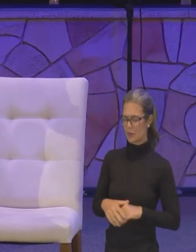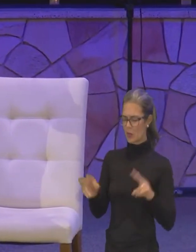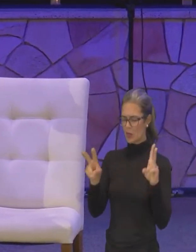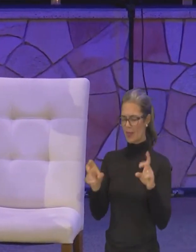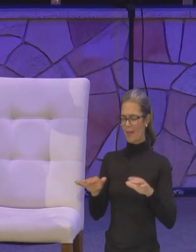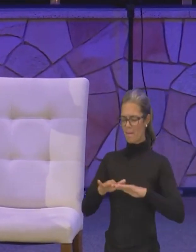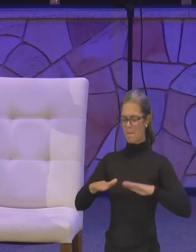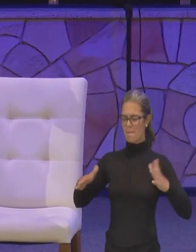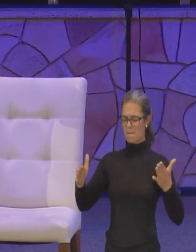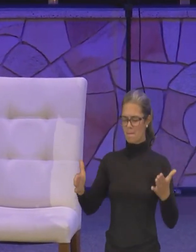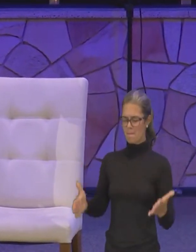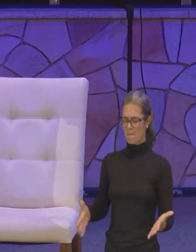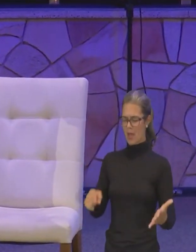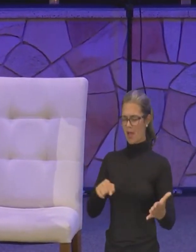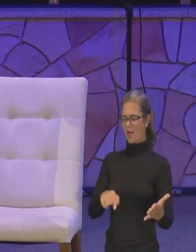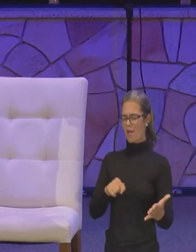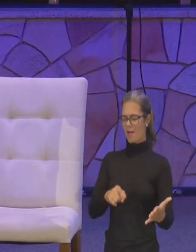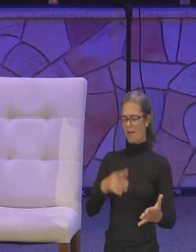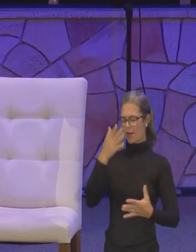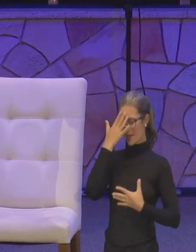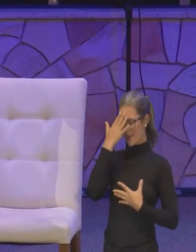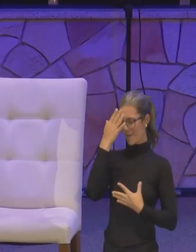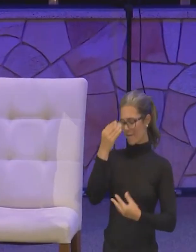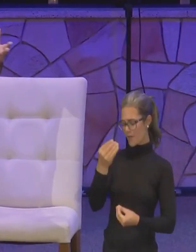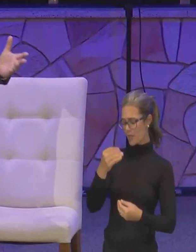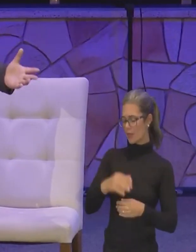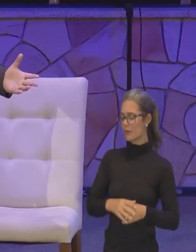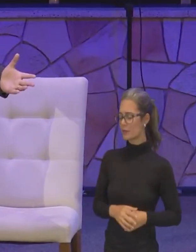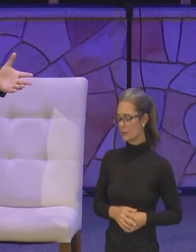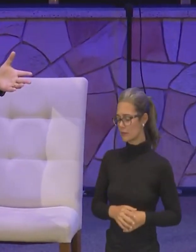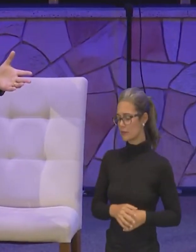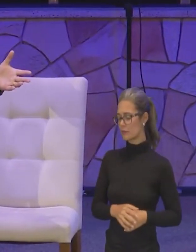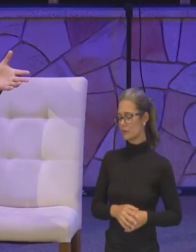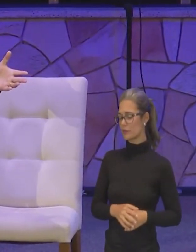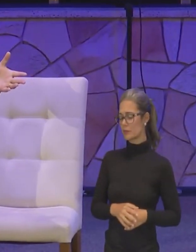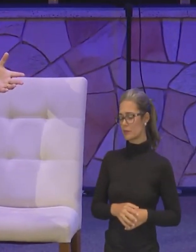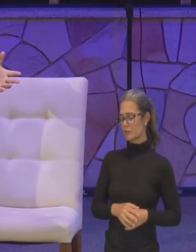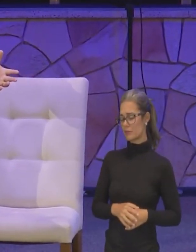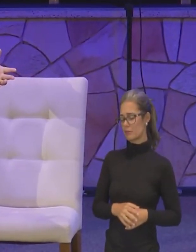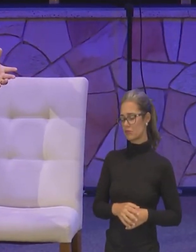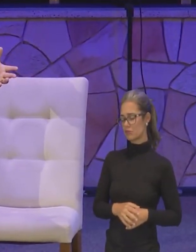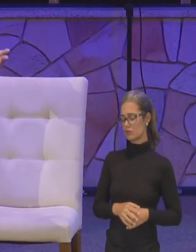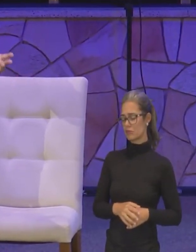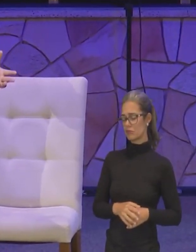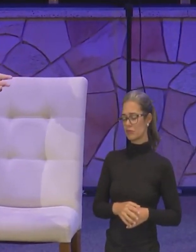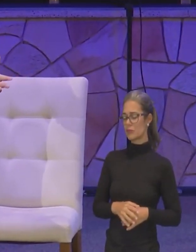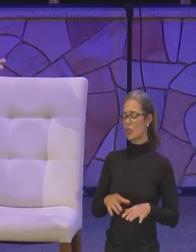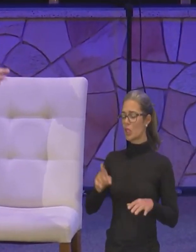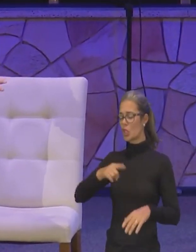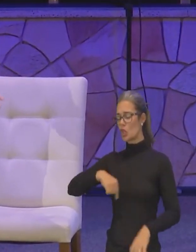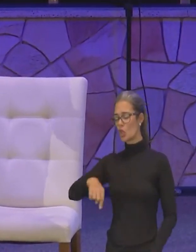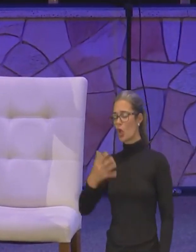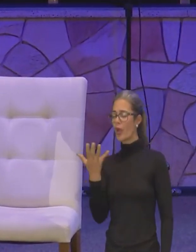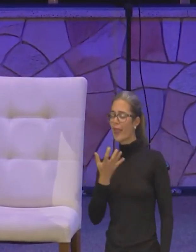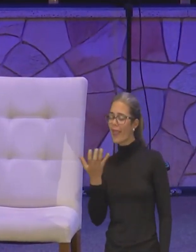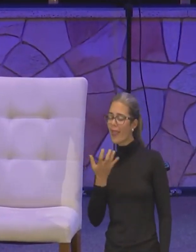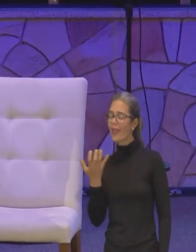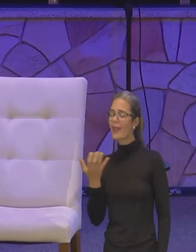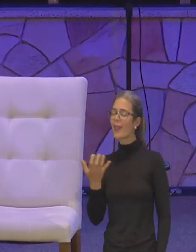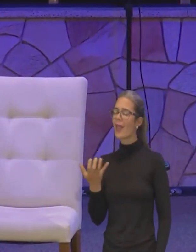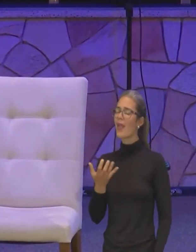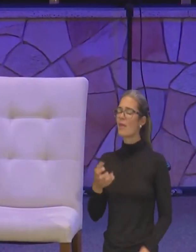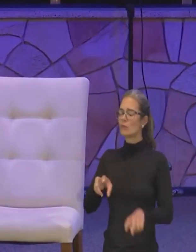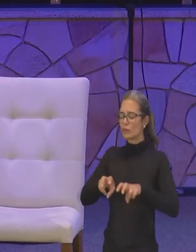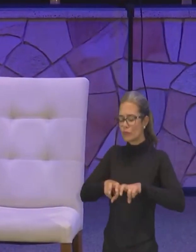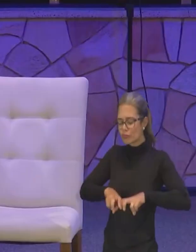E de uma forma simbólica, todos nós estamos buscando estar ao redor da mesa.